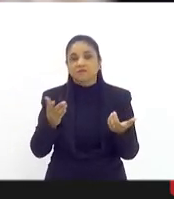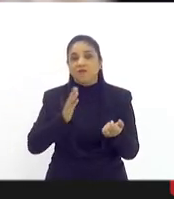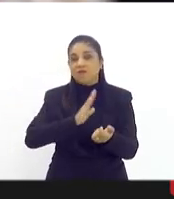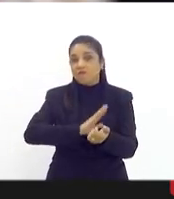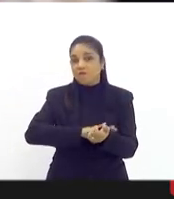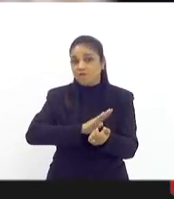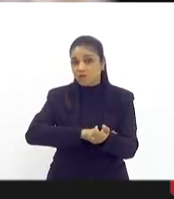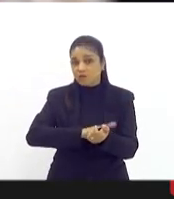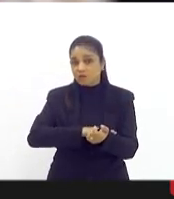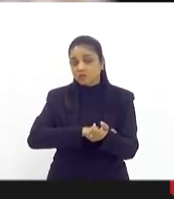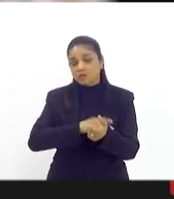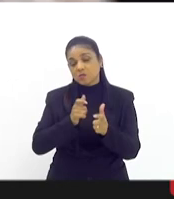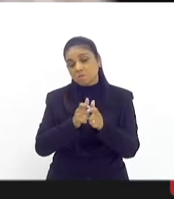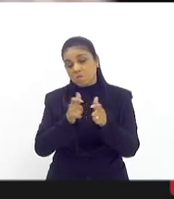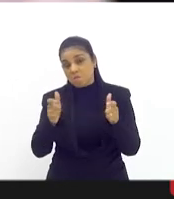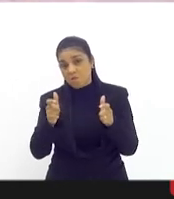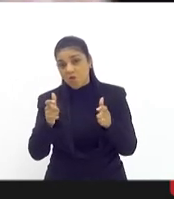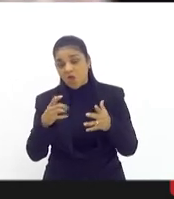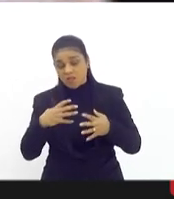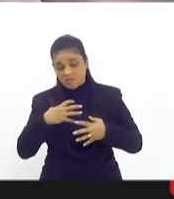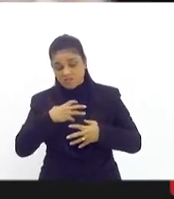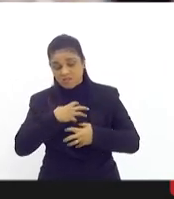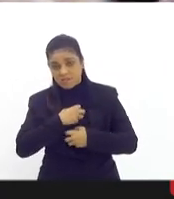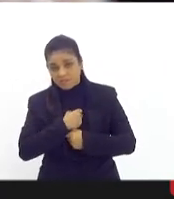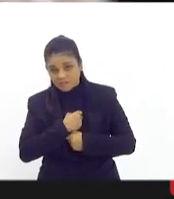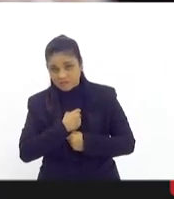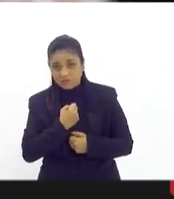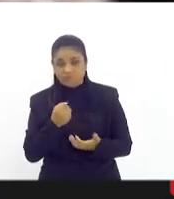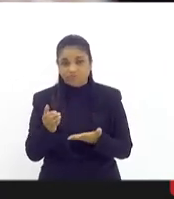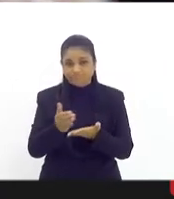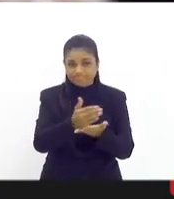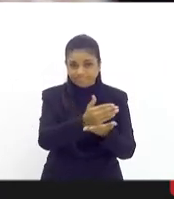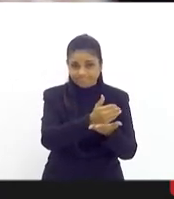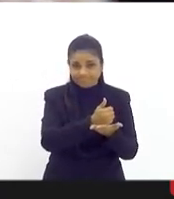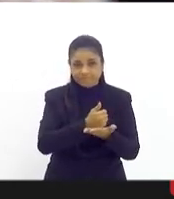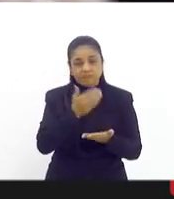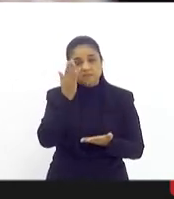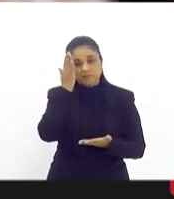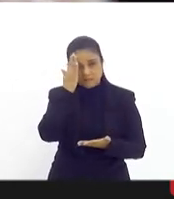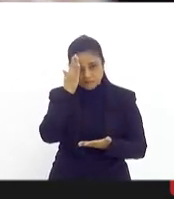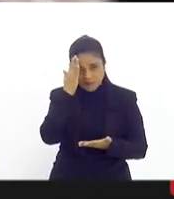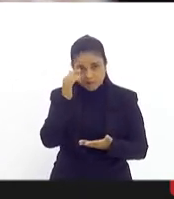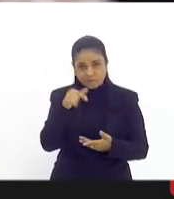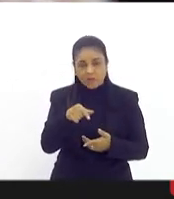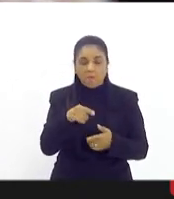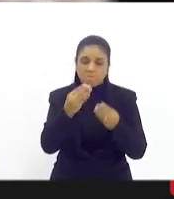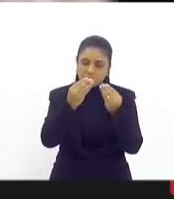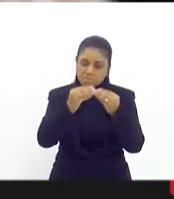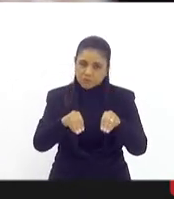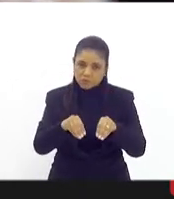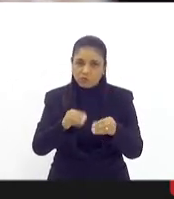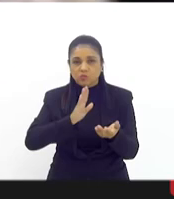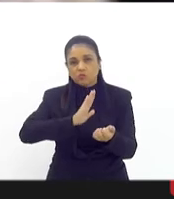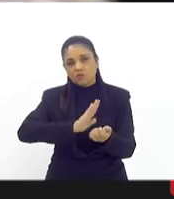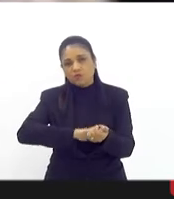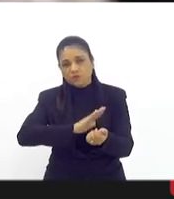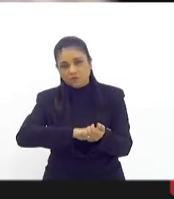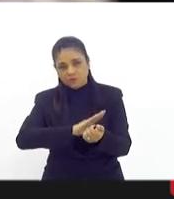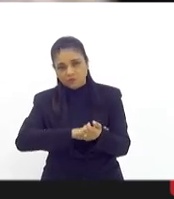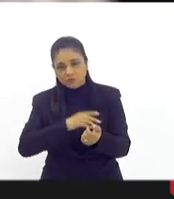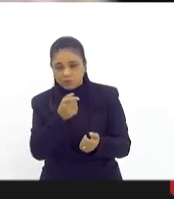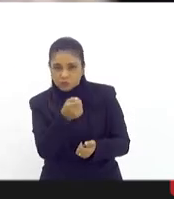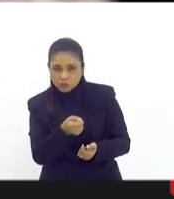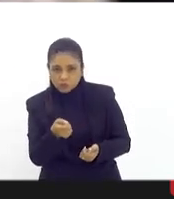casos de depressão e ansiedade, que obviamente é multifatorial, mas a gente sabe o quanto é prejudicial o vício, né, nos